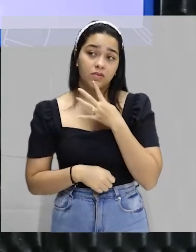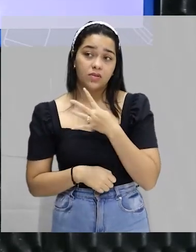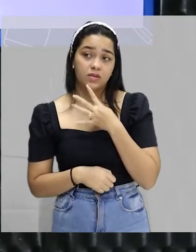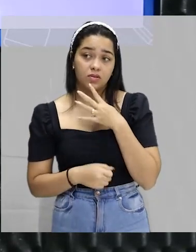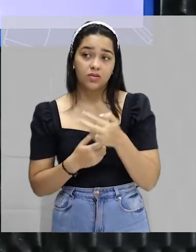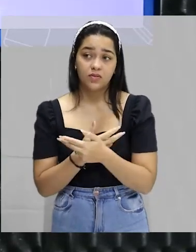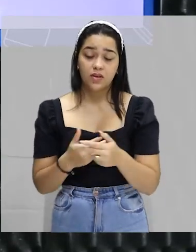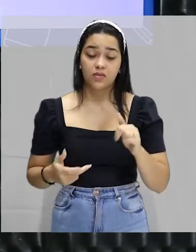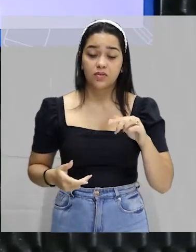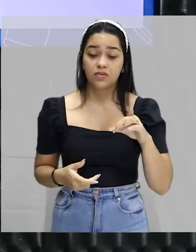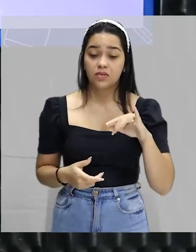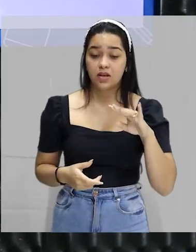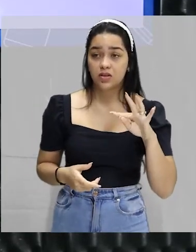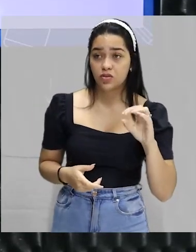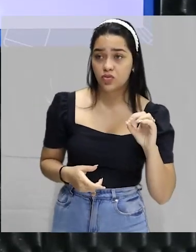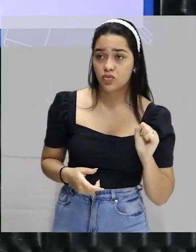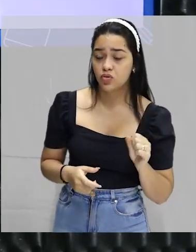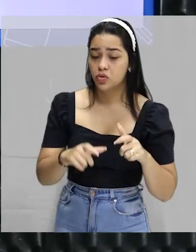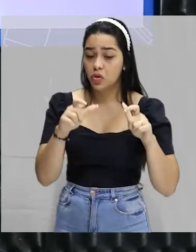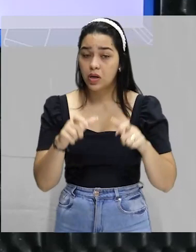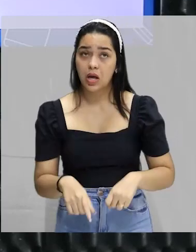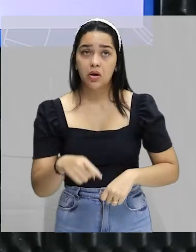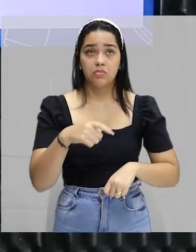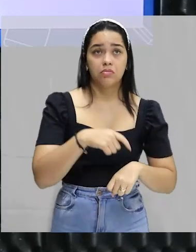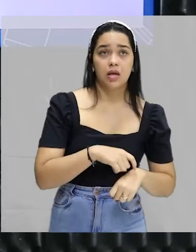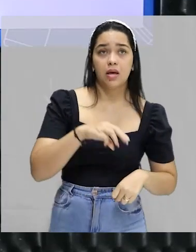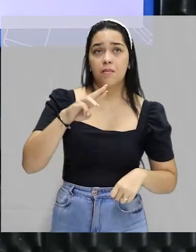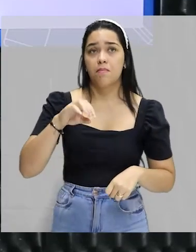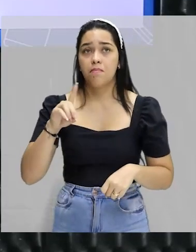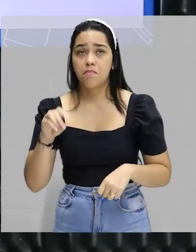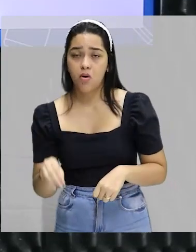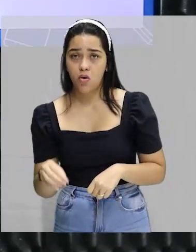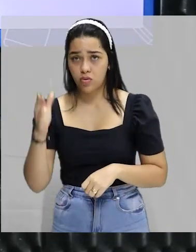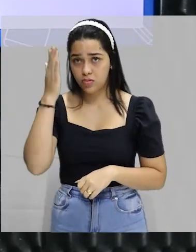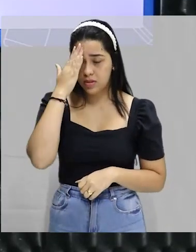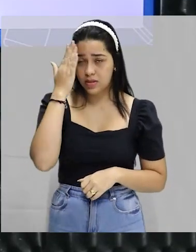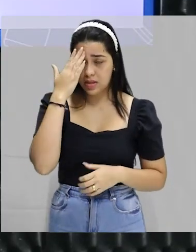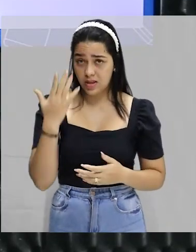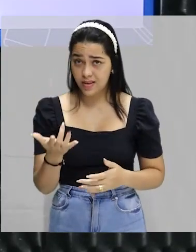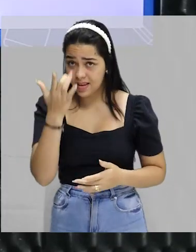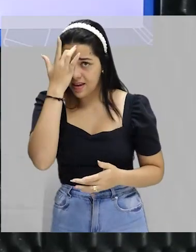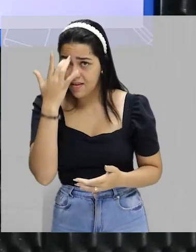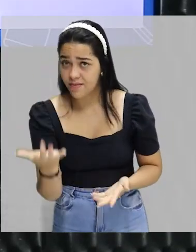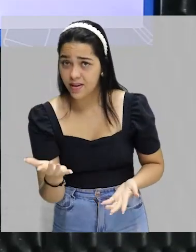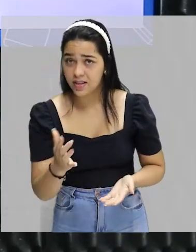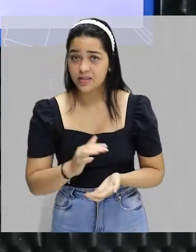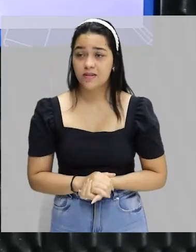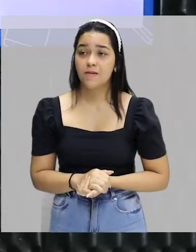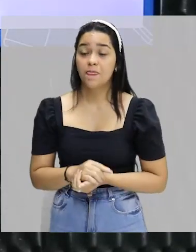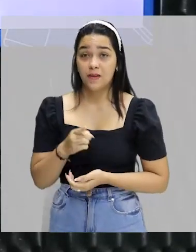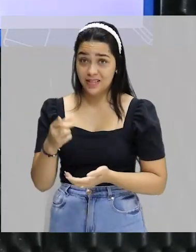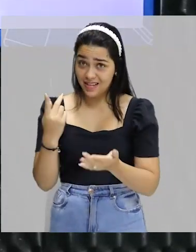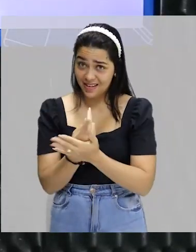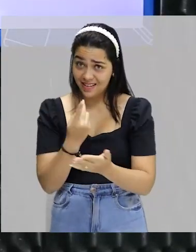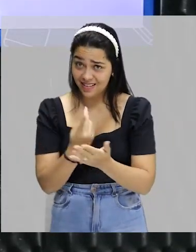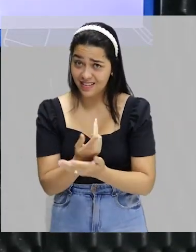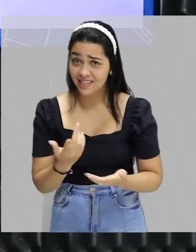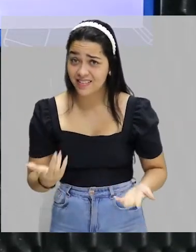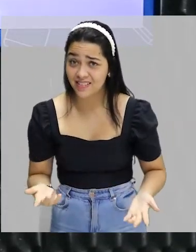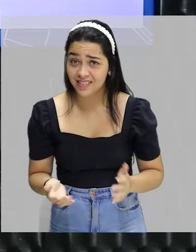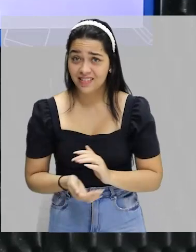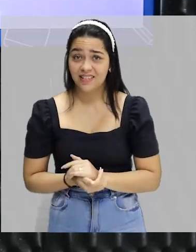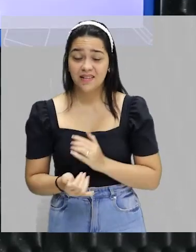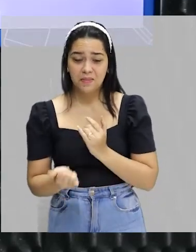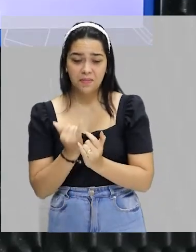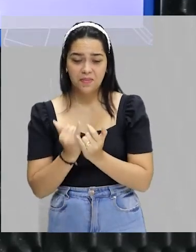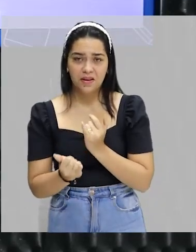os adjuntos adverbiais. Pode ser de lugar, de tempo, de modo. Viu? Viu como é fácil você errar?